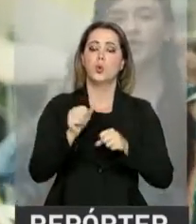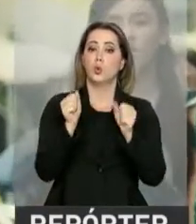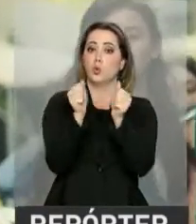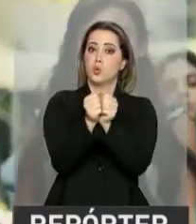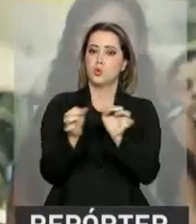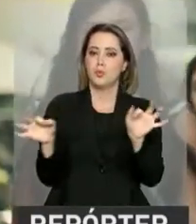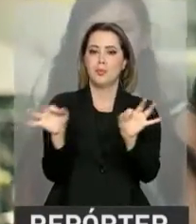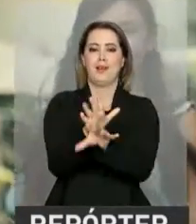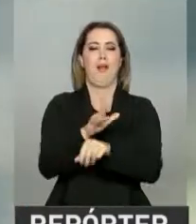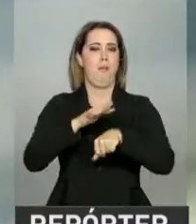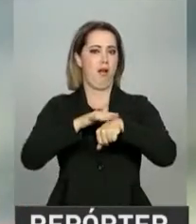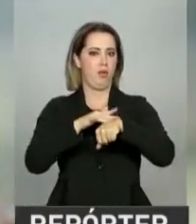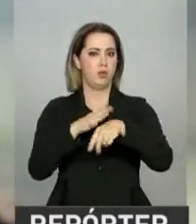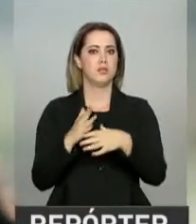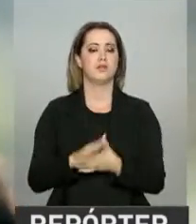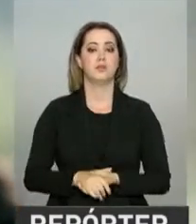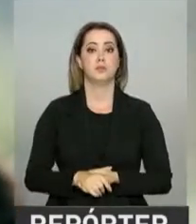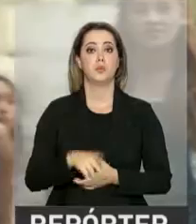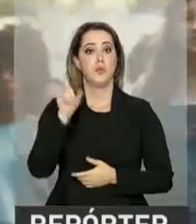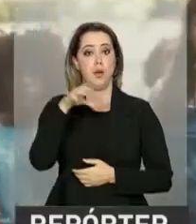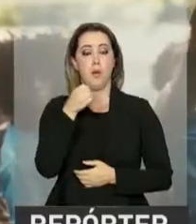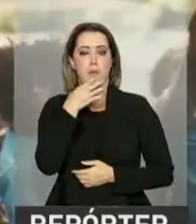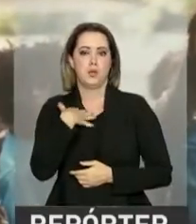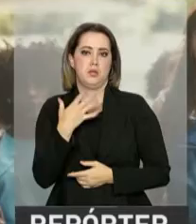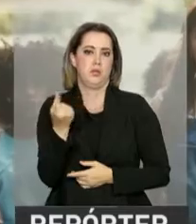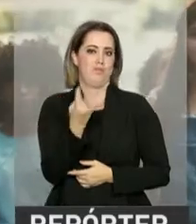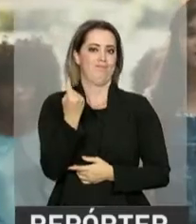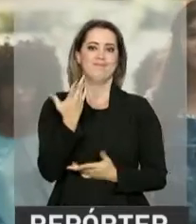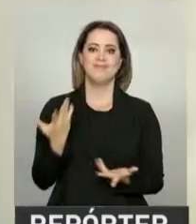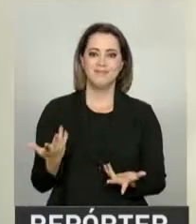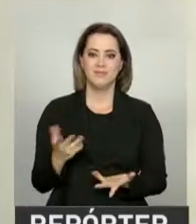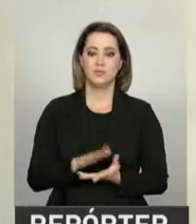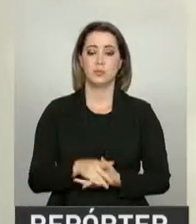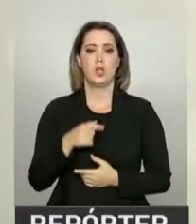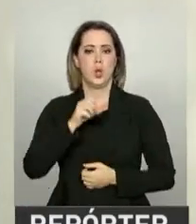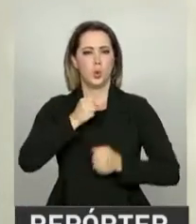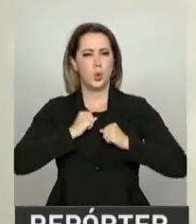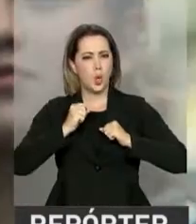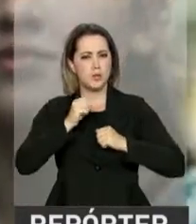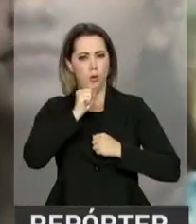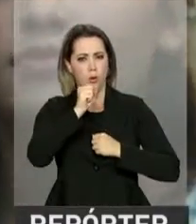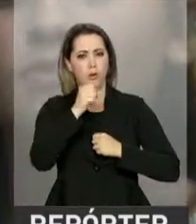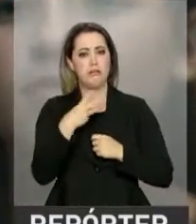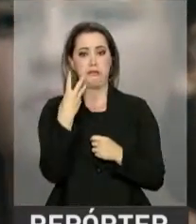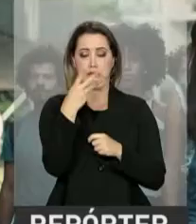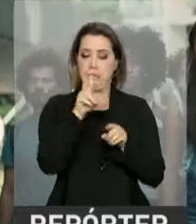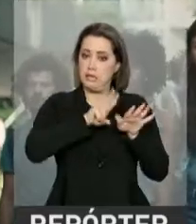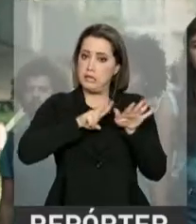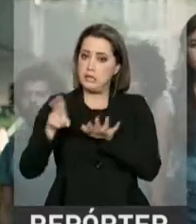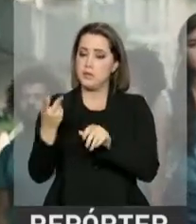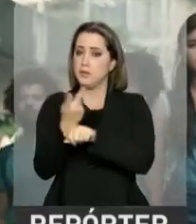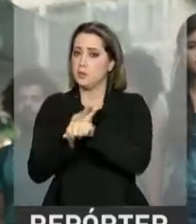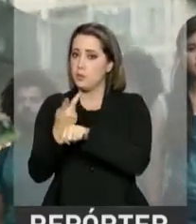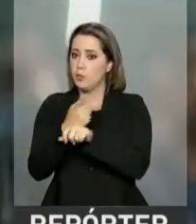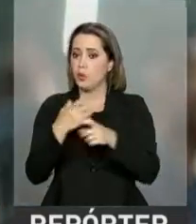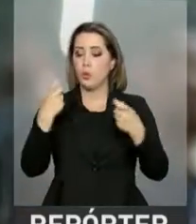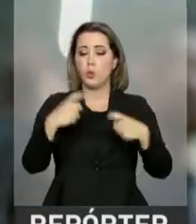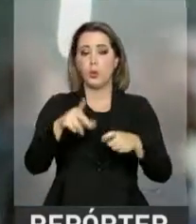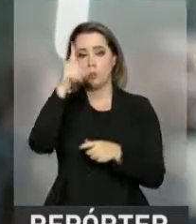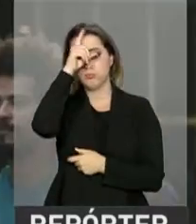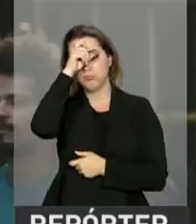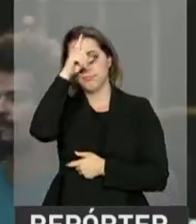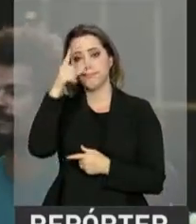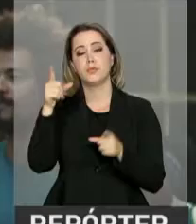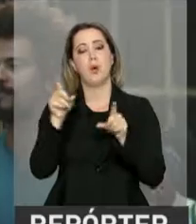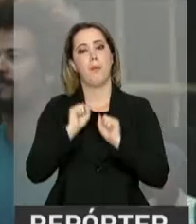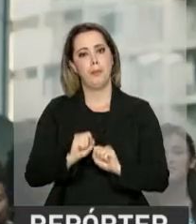a tuberculose. É bom saber que eu não estou sozinho. Em caso de tosse por mais de 3 semanas, procure uma unidade de saúde.